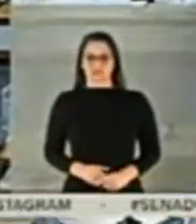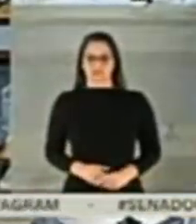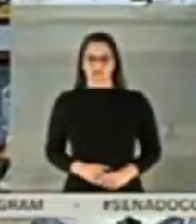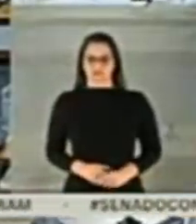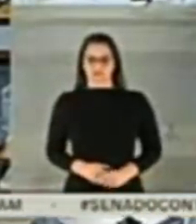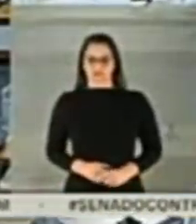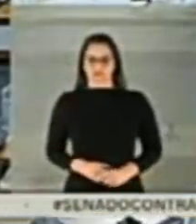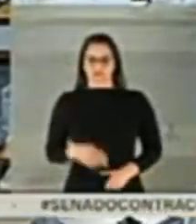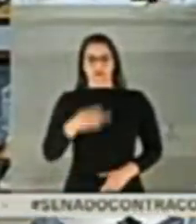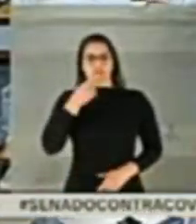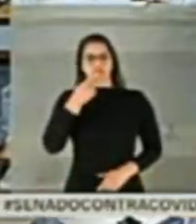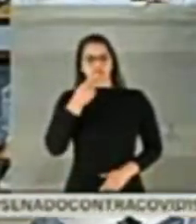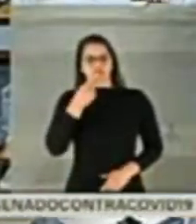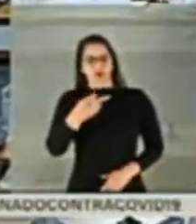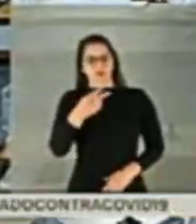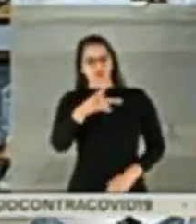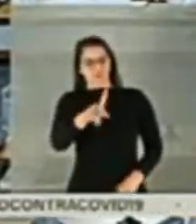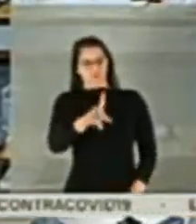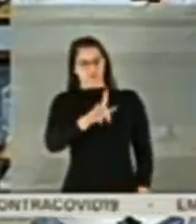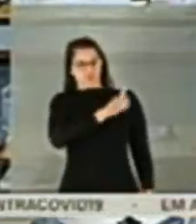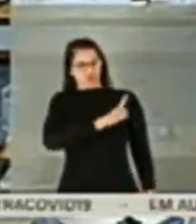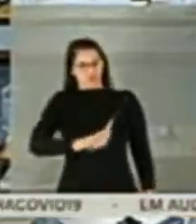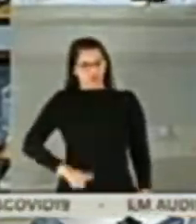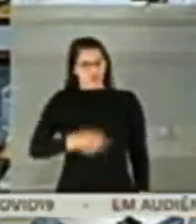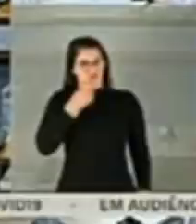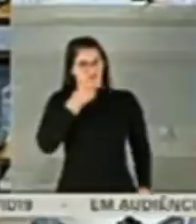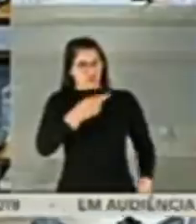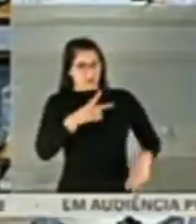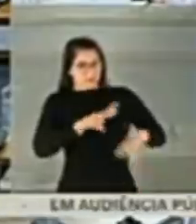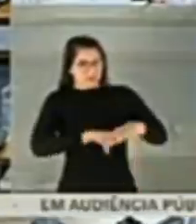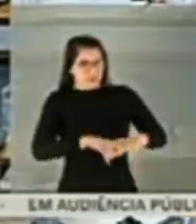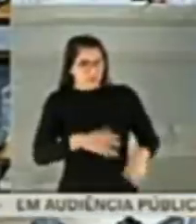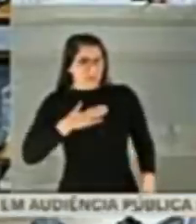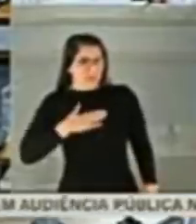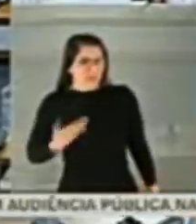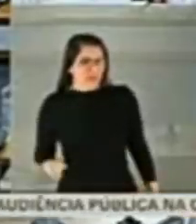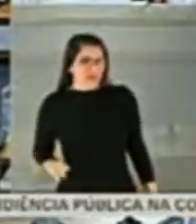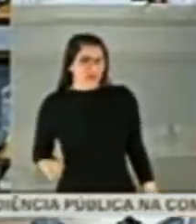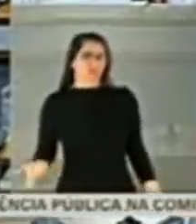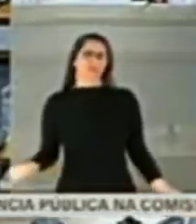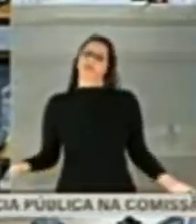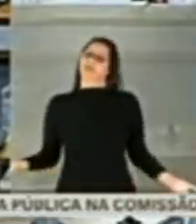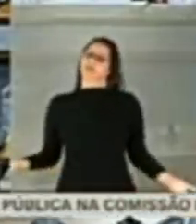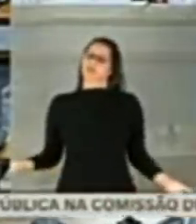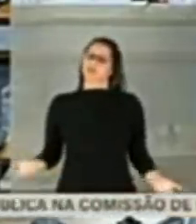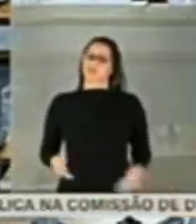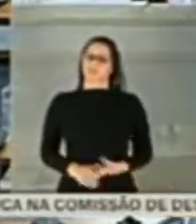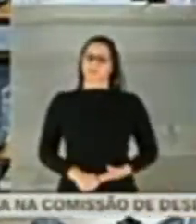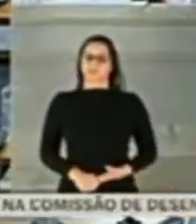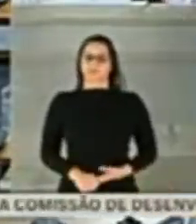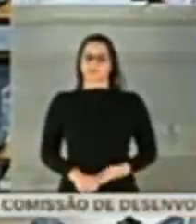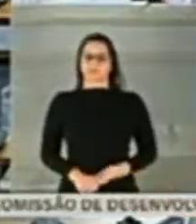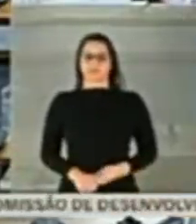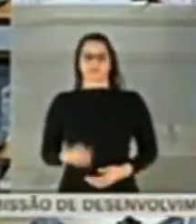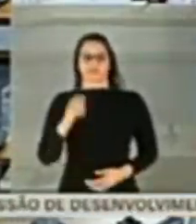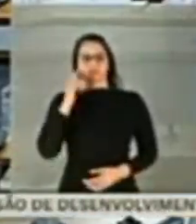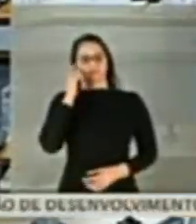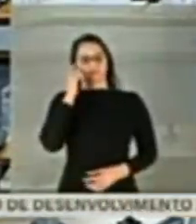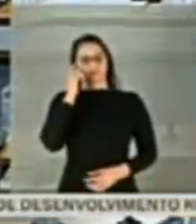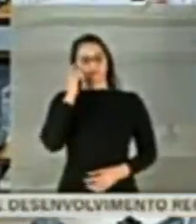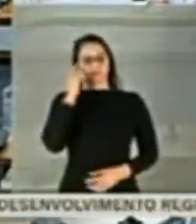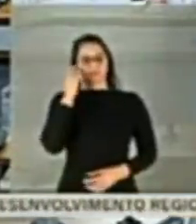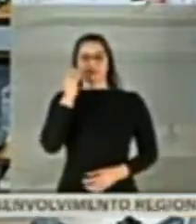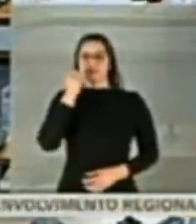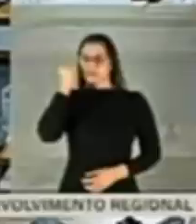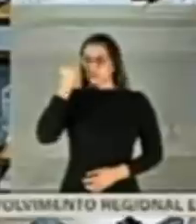Vossa Excelência me ameaça de prisão, senador. É isso? O senhor tá vindo pro Brasil todo? O senhor é senador. O senador está